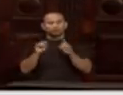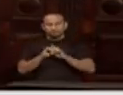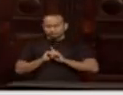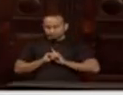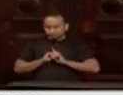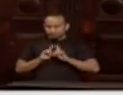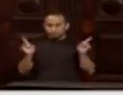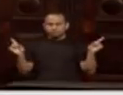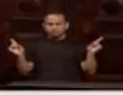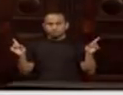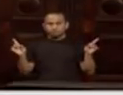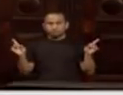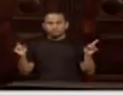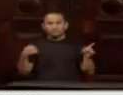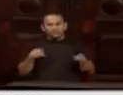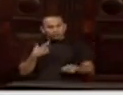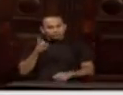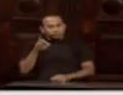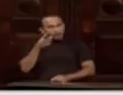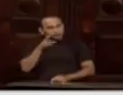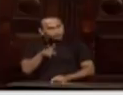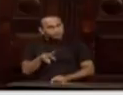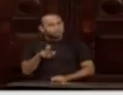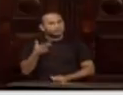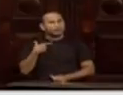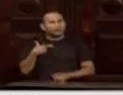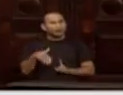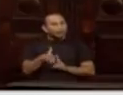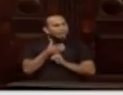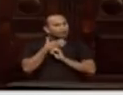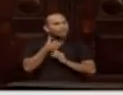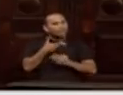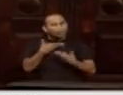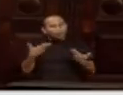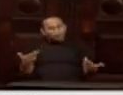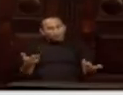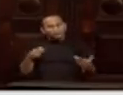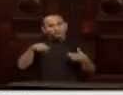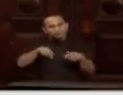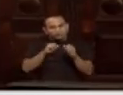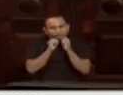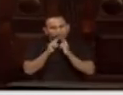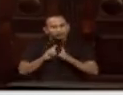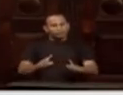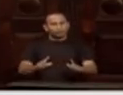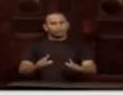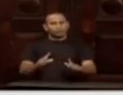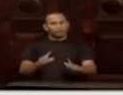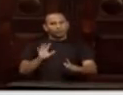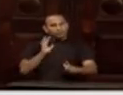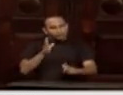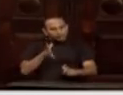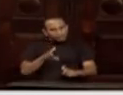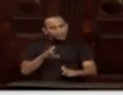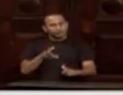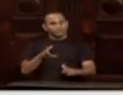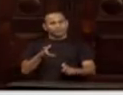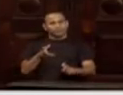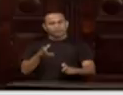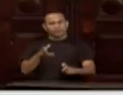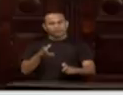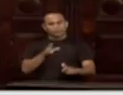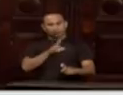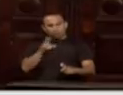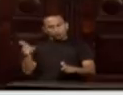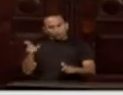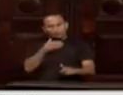negar em olha que eu já vi o senhor leonardo espina defender coisa indefensáveis nessa casa eu já vi o senhor leonardo espíndola em nome